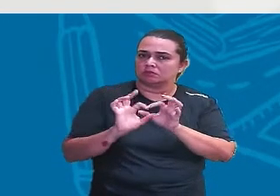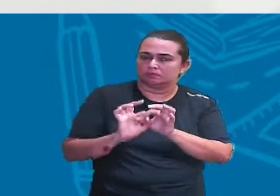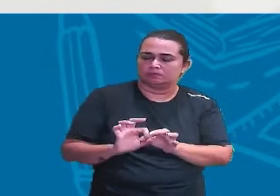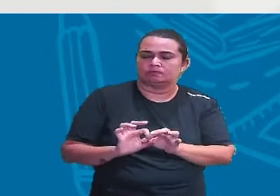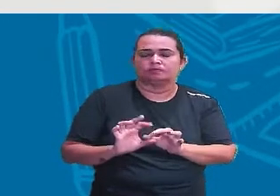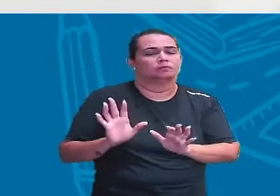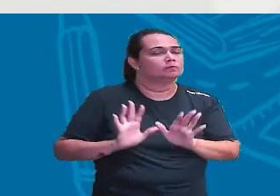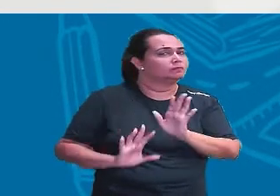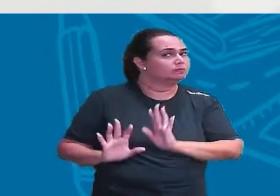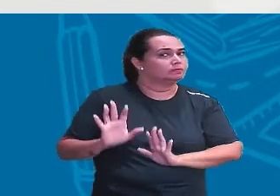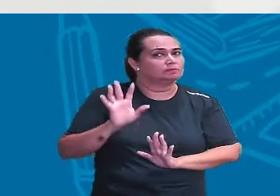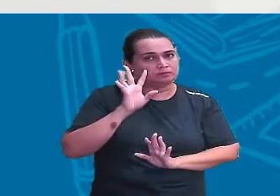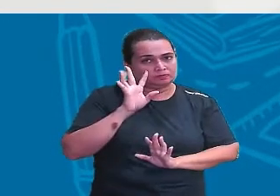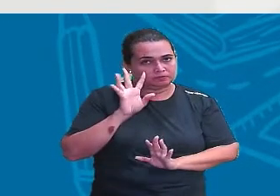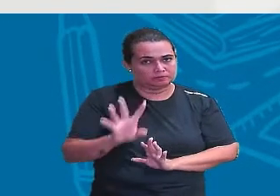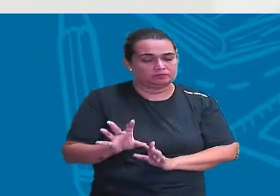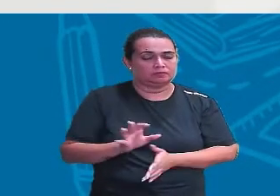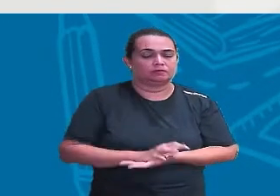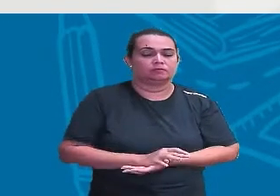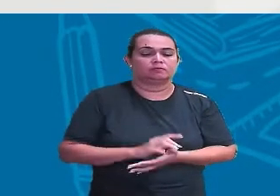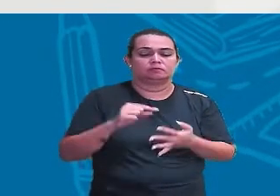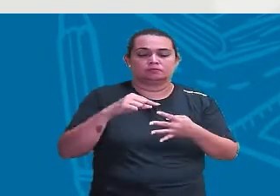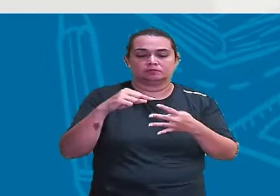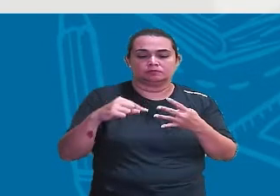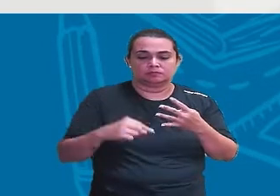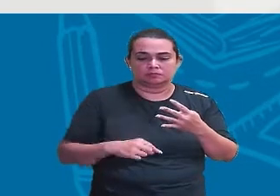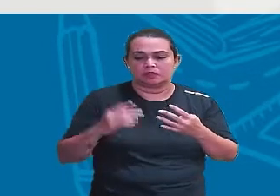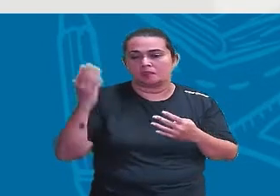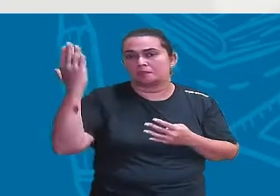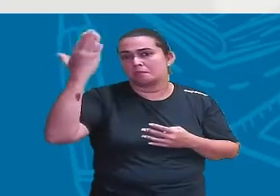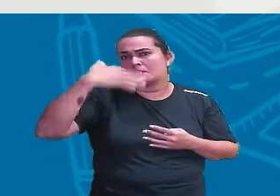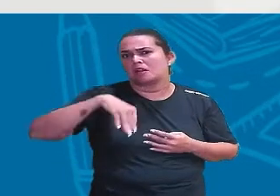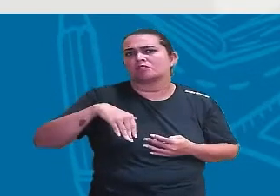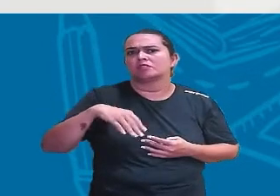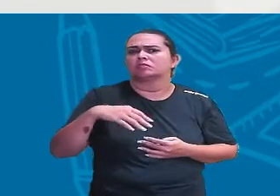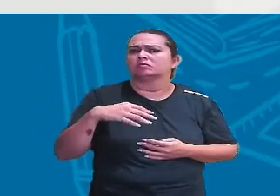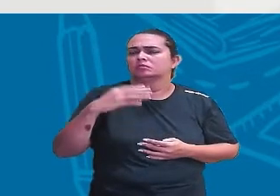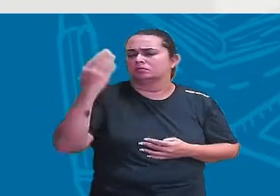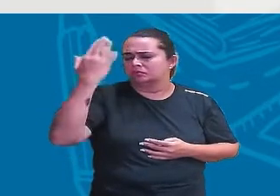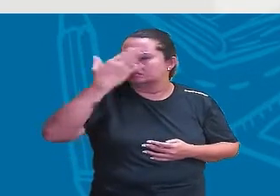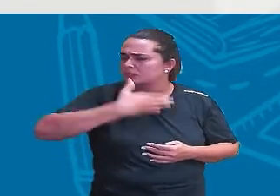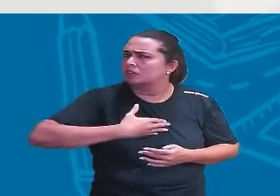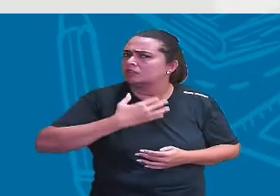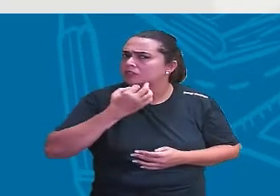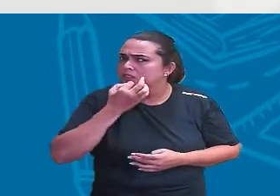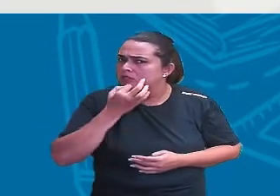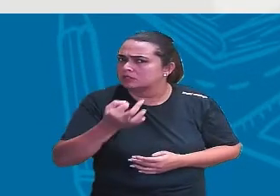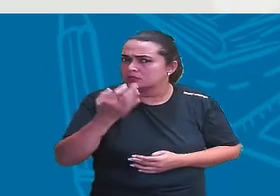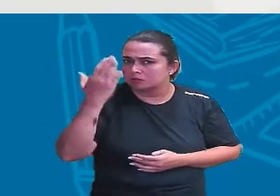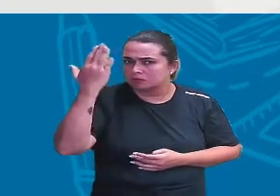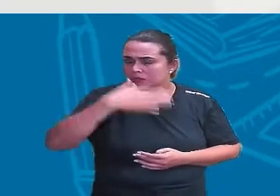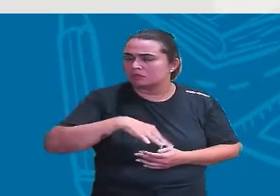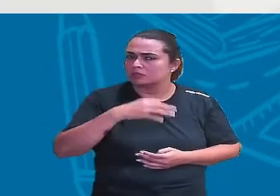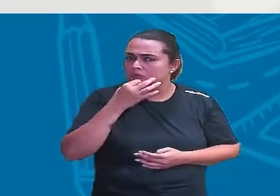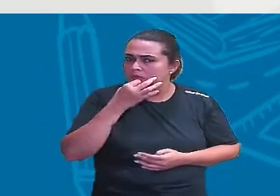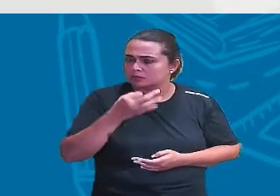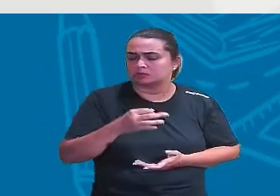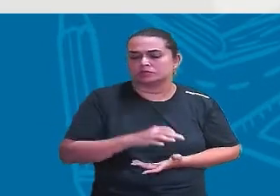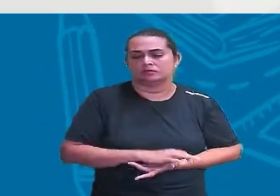tá? Então, todos esses pontos aí, eles vão provar. Eles provam algo, provar um ponto de vista,